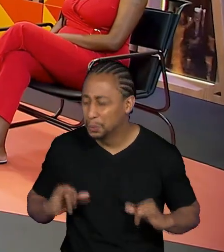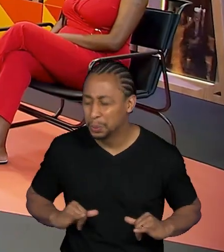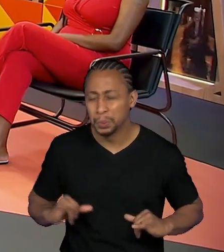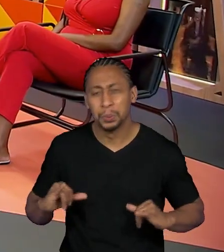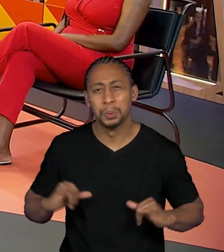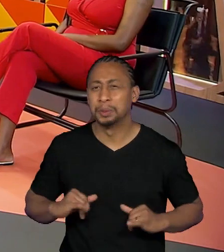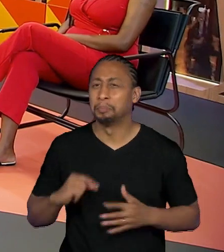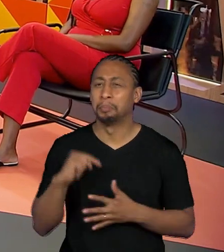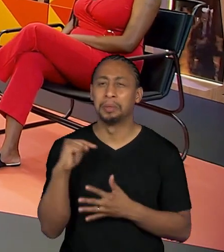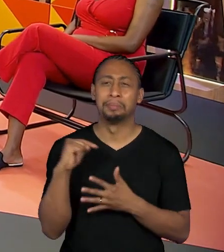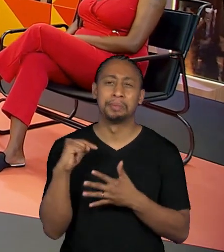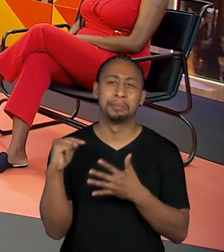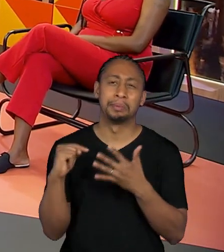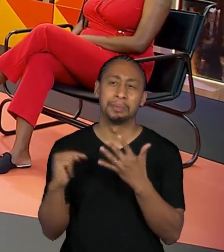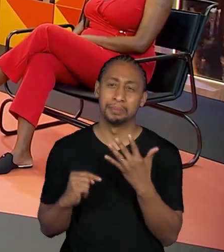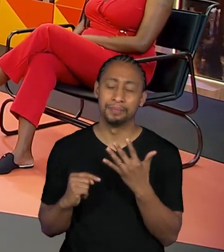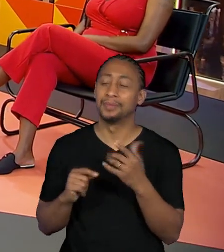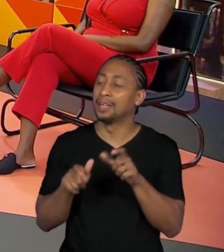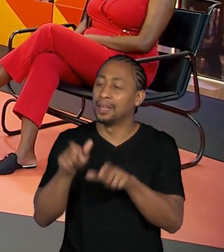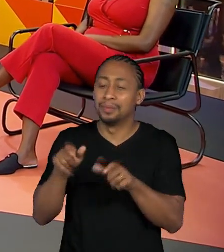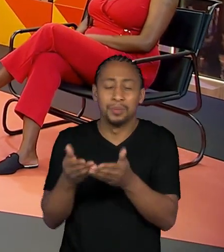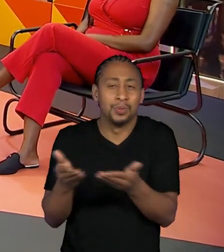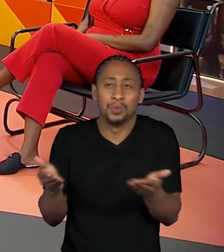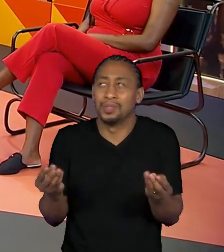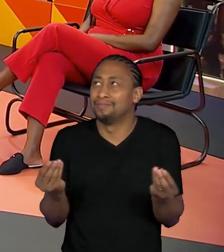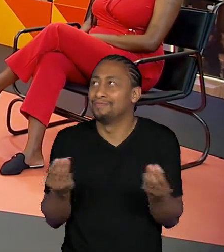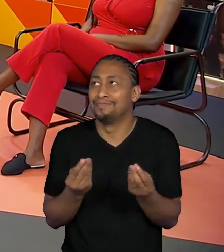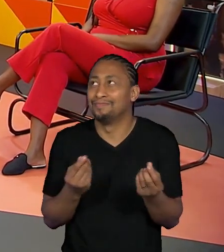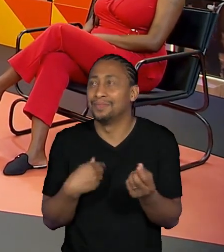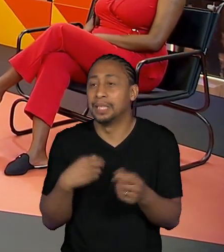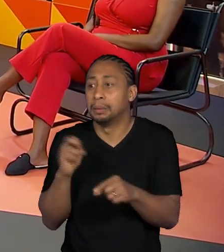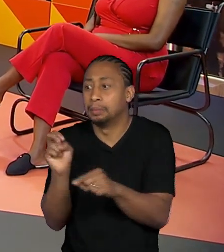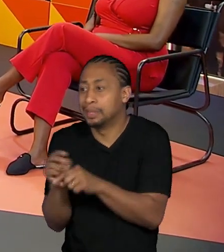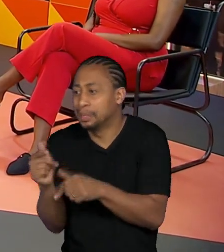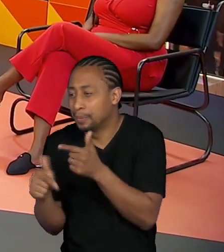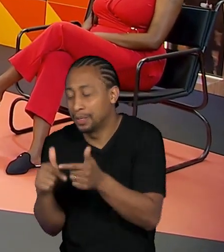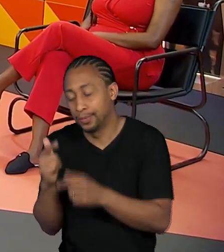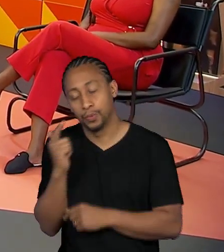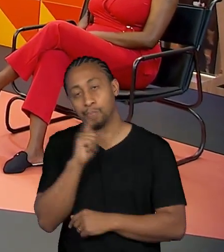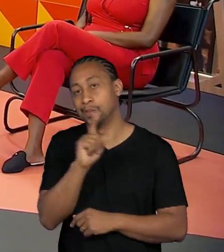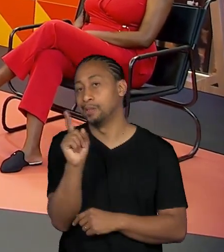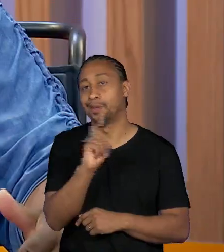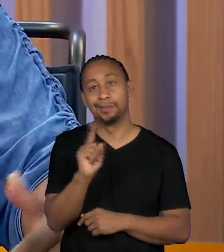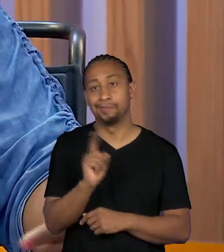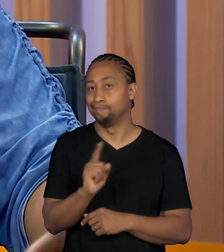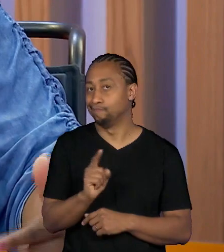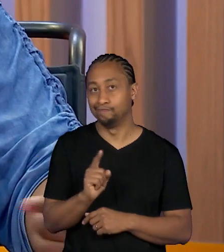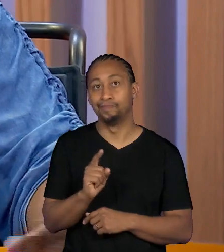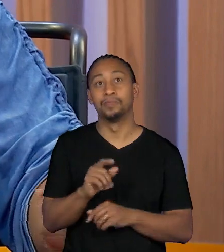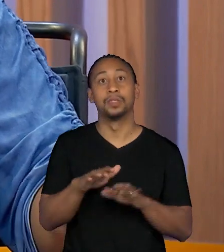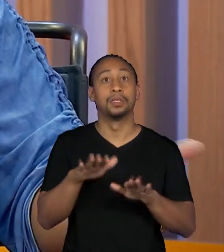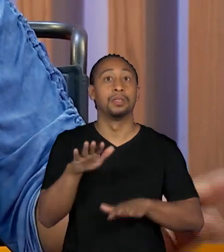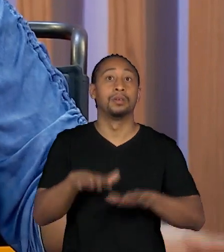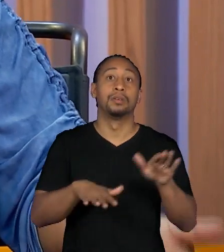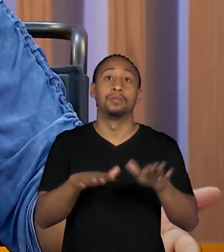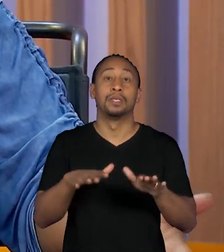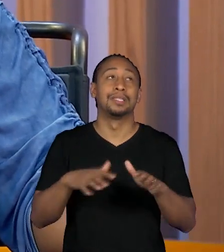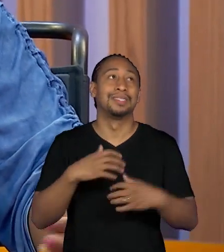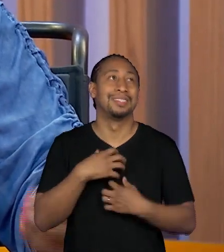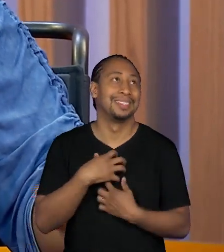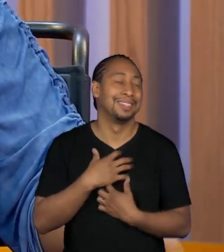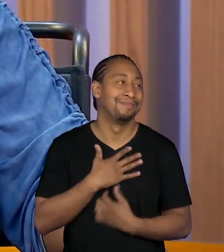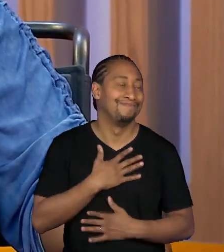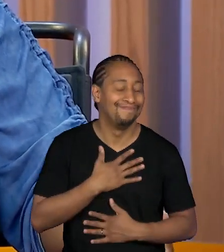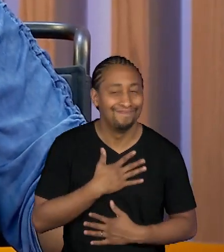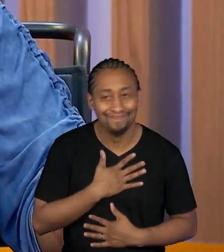As pessoas chegam porque não conseguem trabalhar muitas vezes, né? Existe um